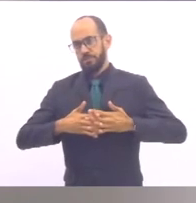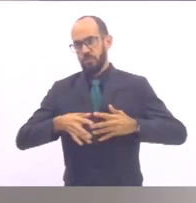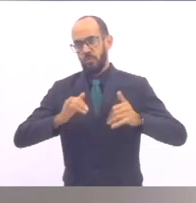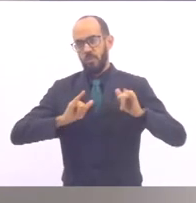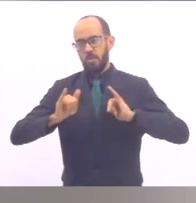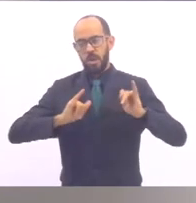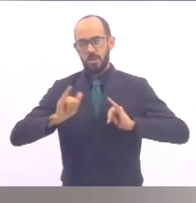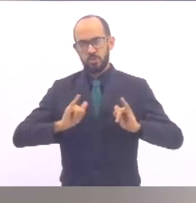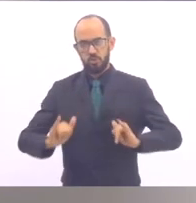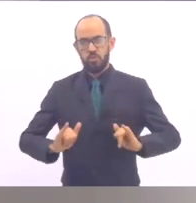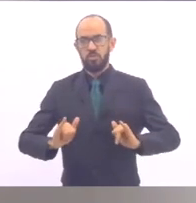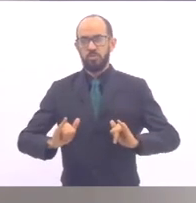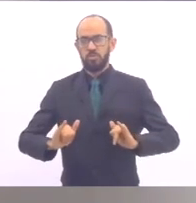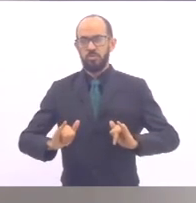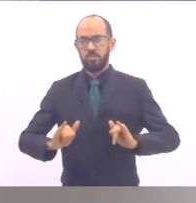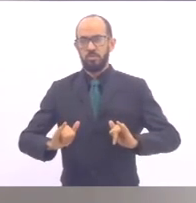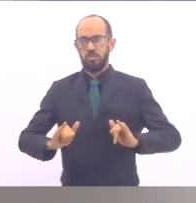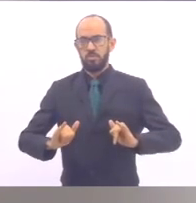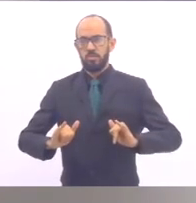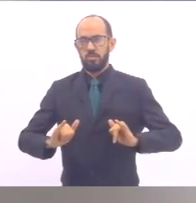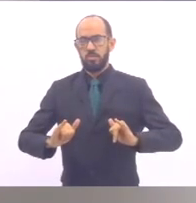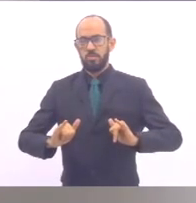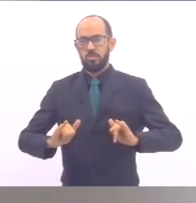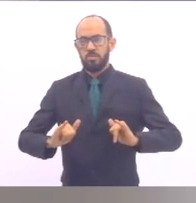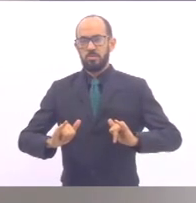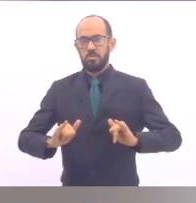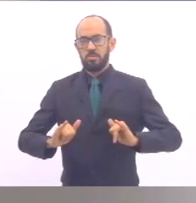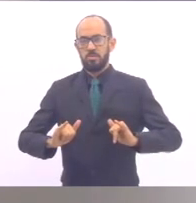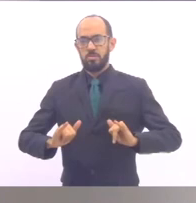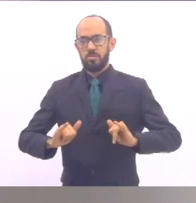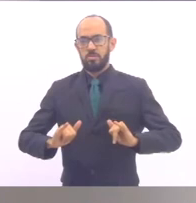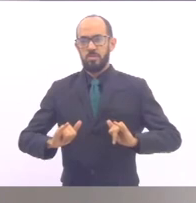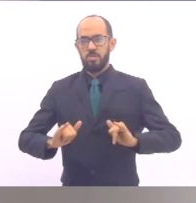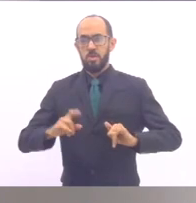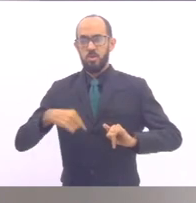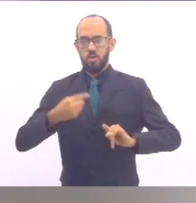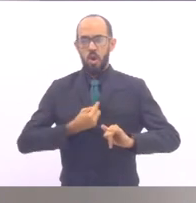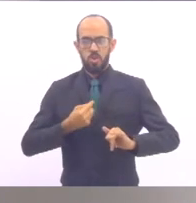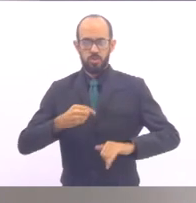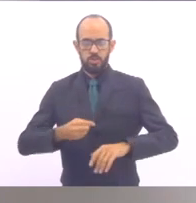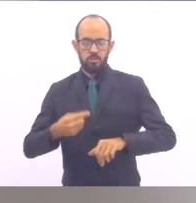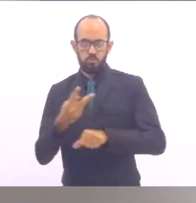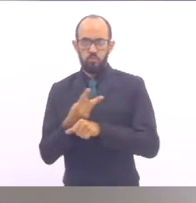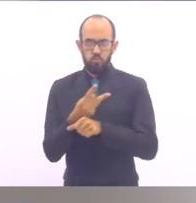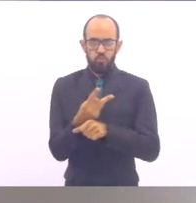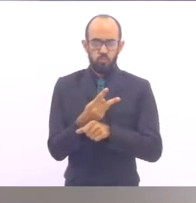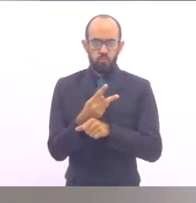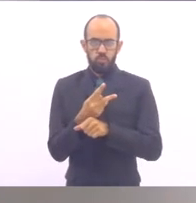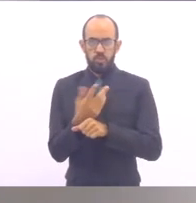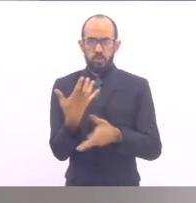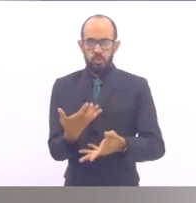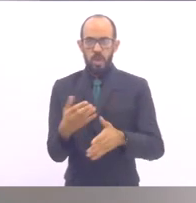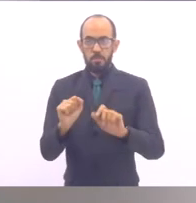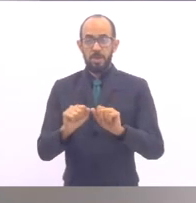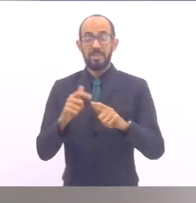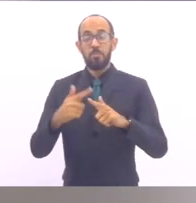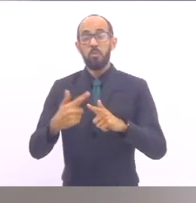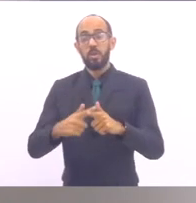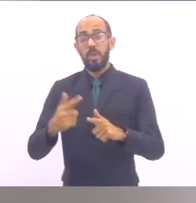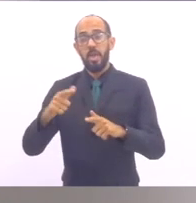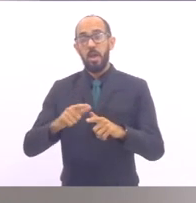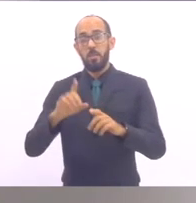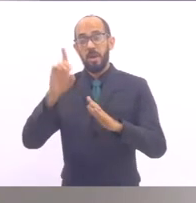informação, de dado, e por mais que a gente busque, como é um ato declaratório, a